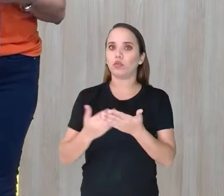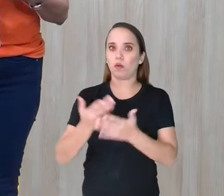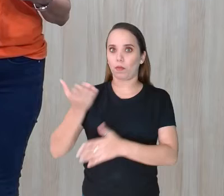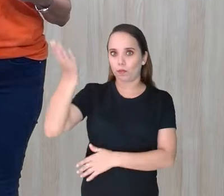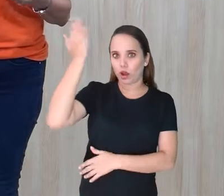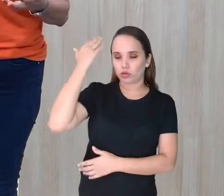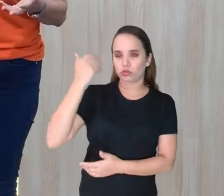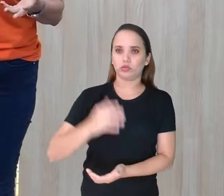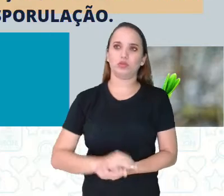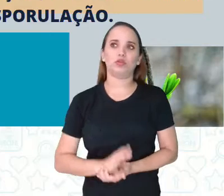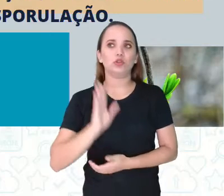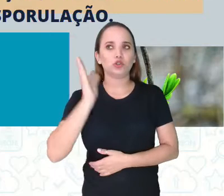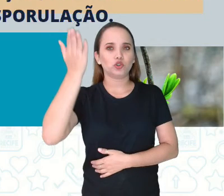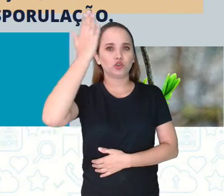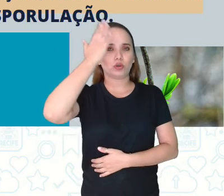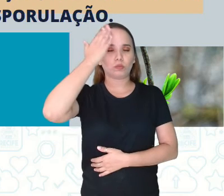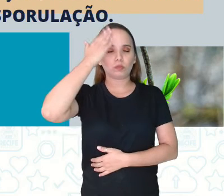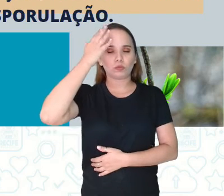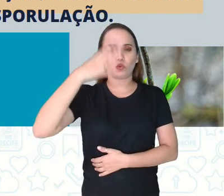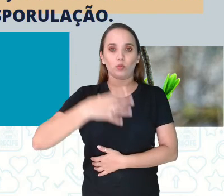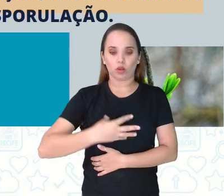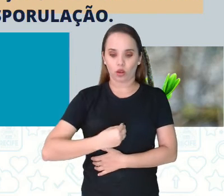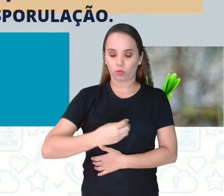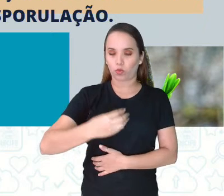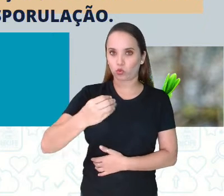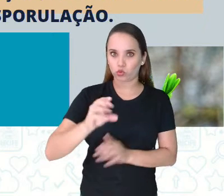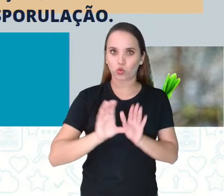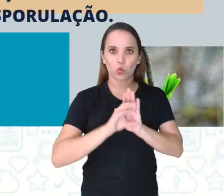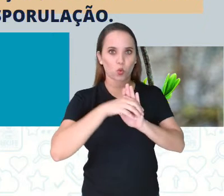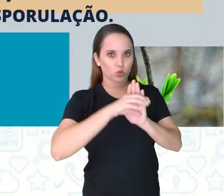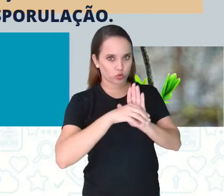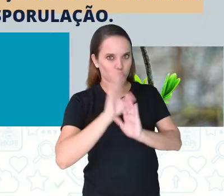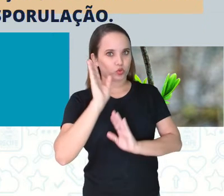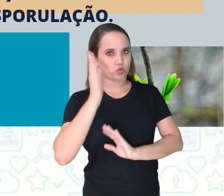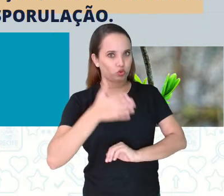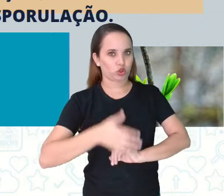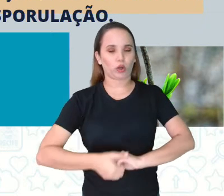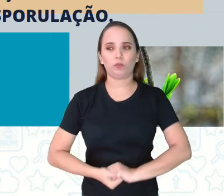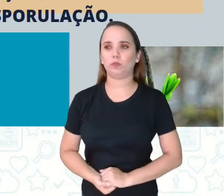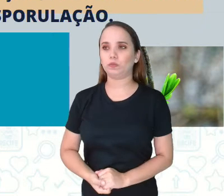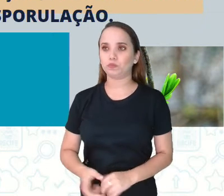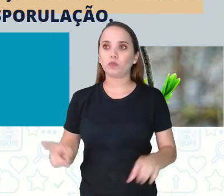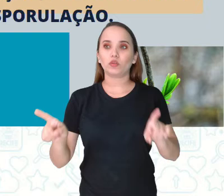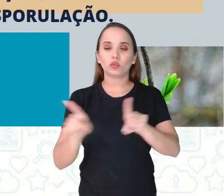vimos o que era a reprodução, o conceito de reprodução. Nós